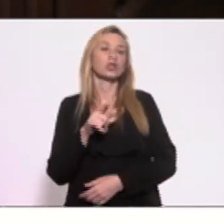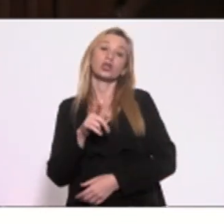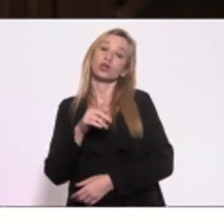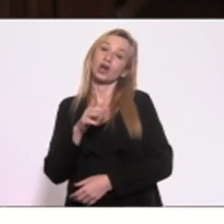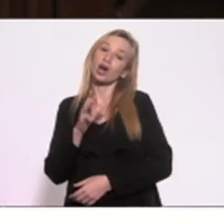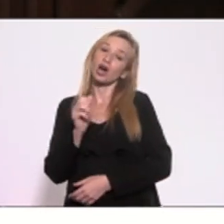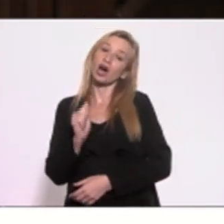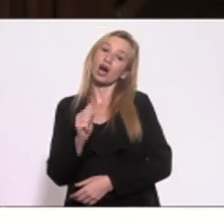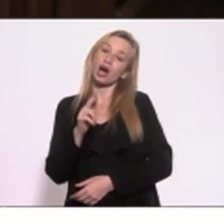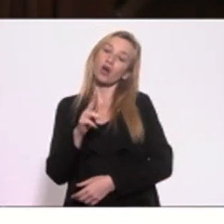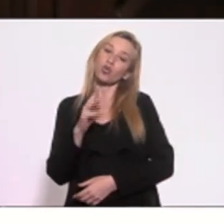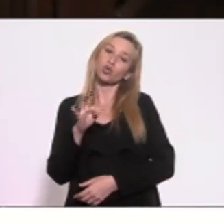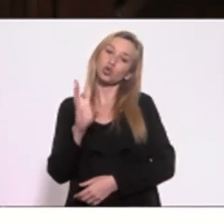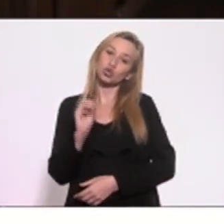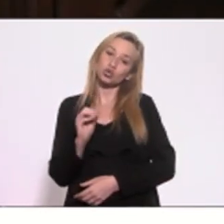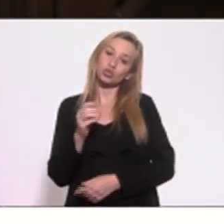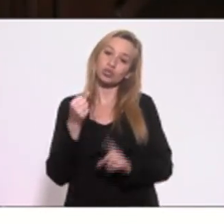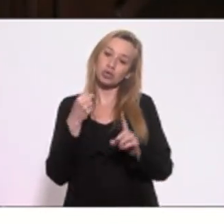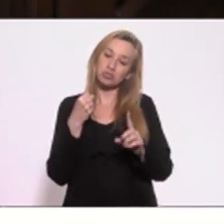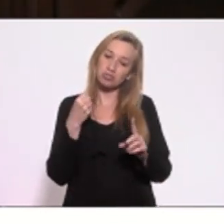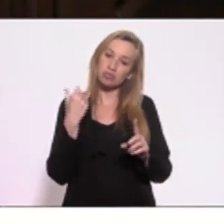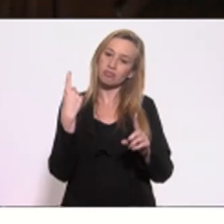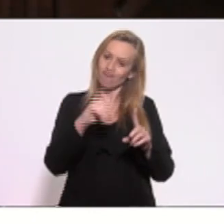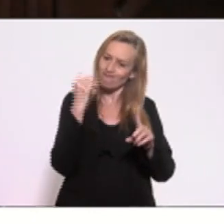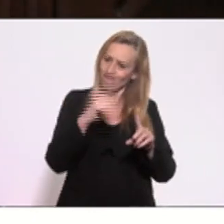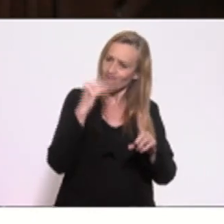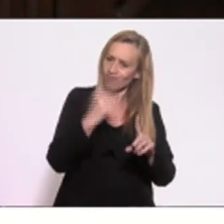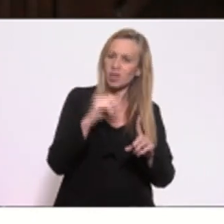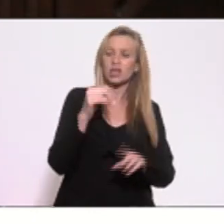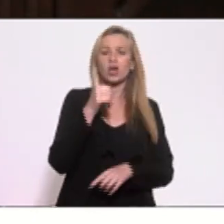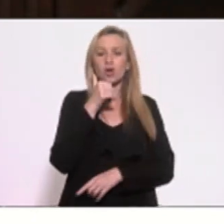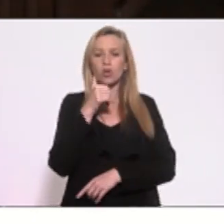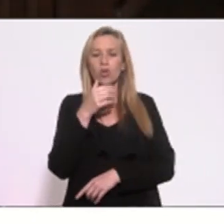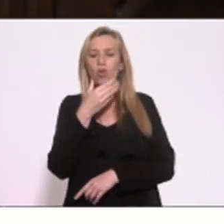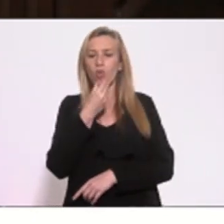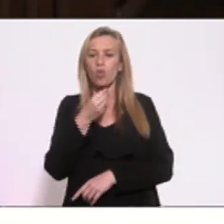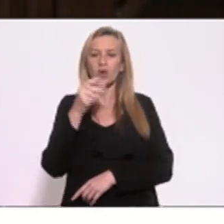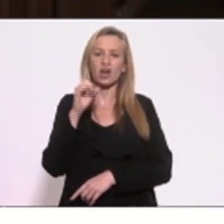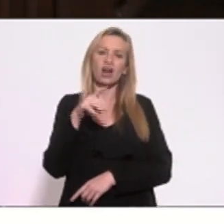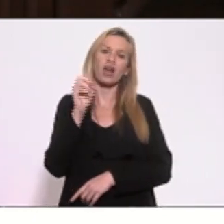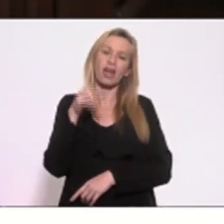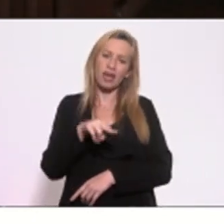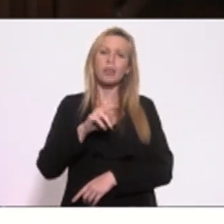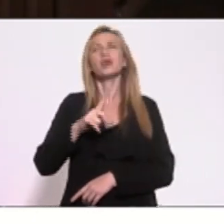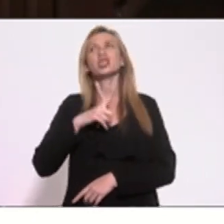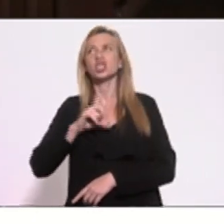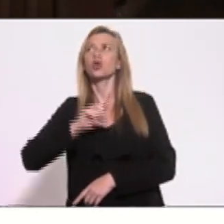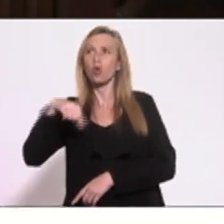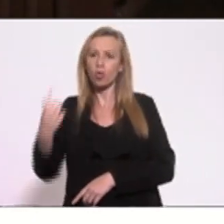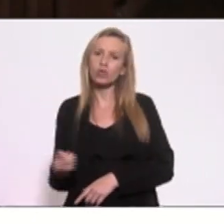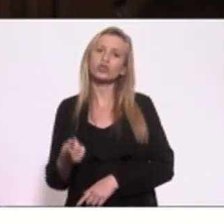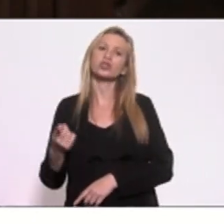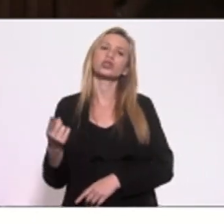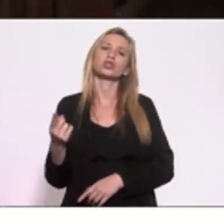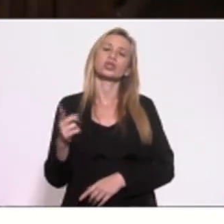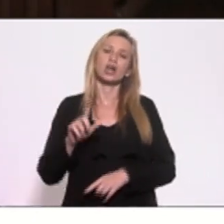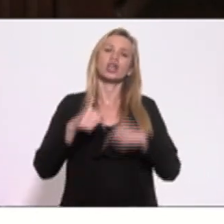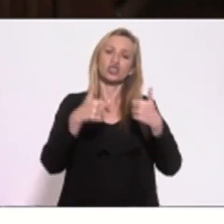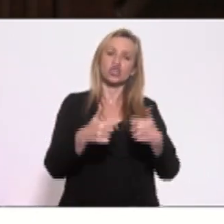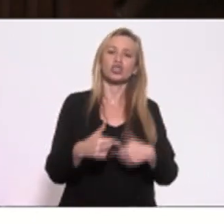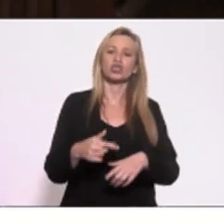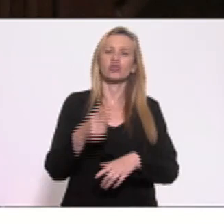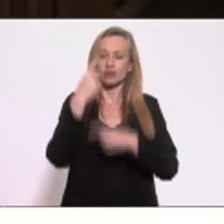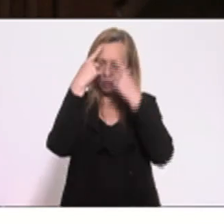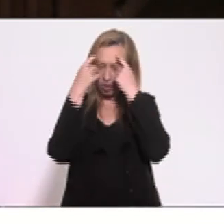Nunes, é uma violência física, agrediu fisicamente o Glenn, mas existem várias outras formas de violência, aliás, às